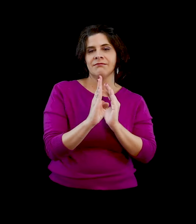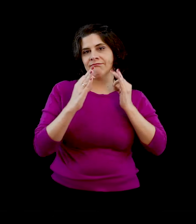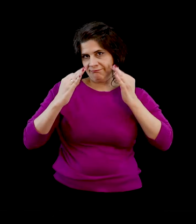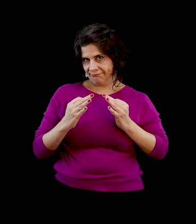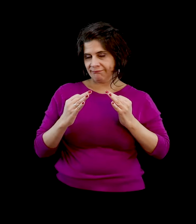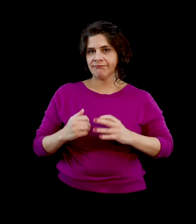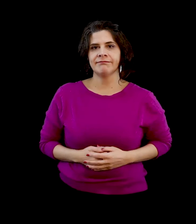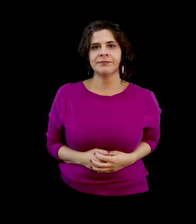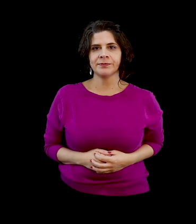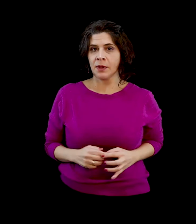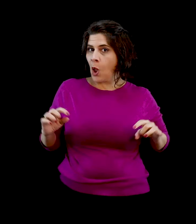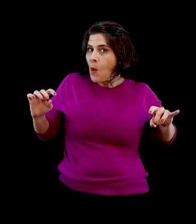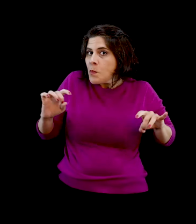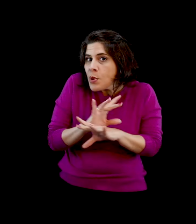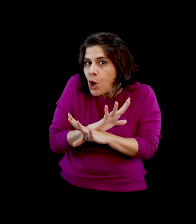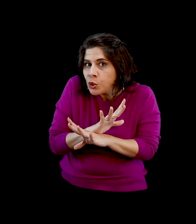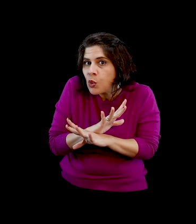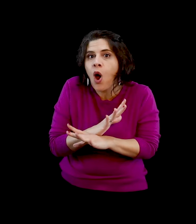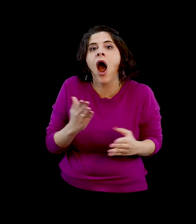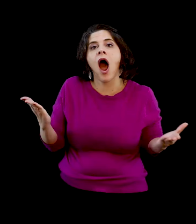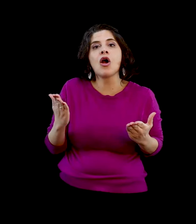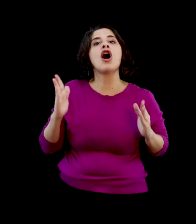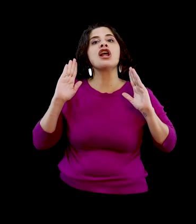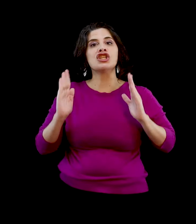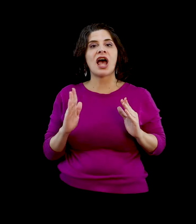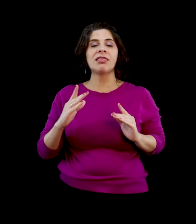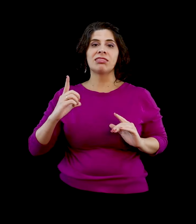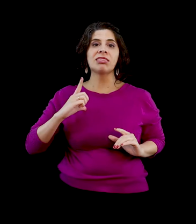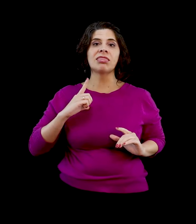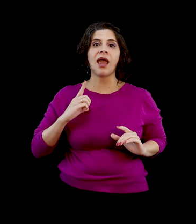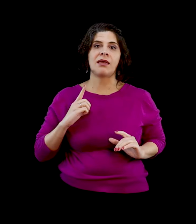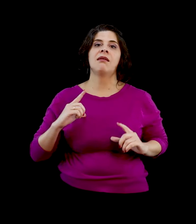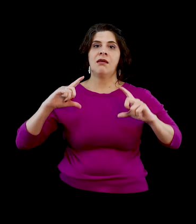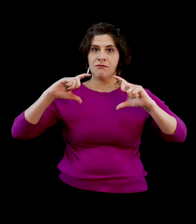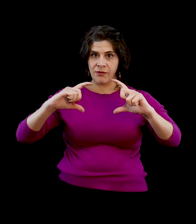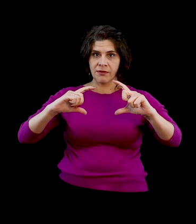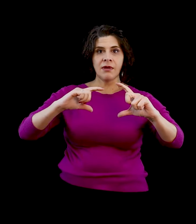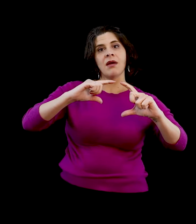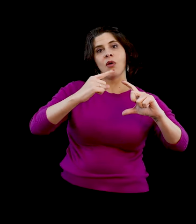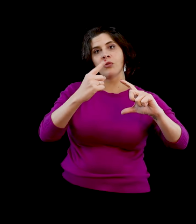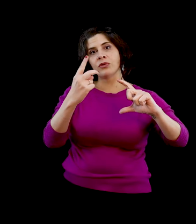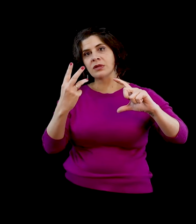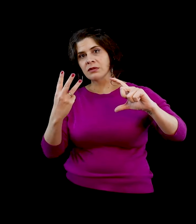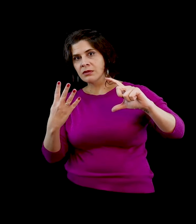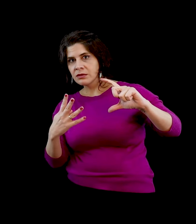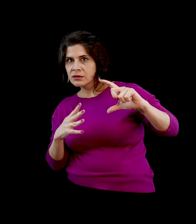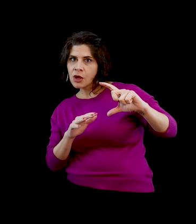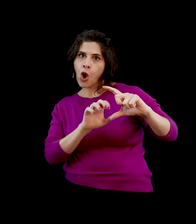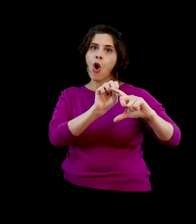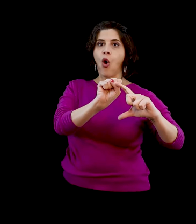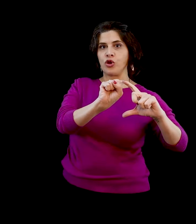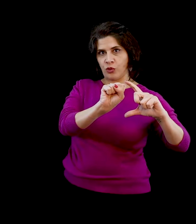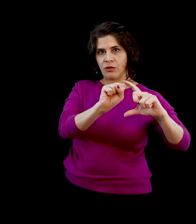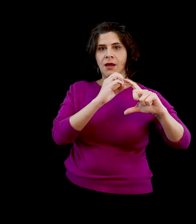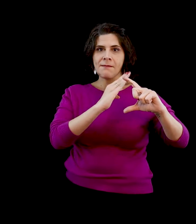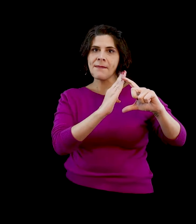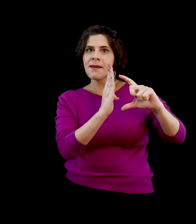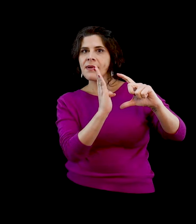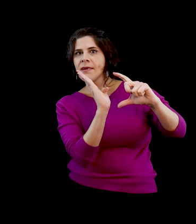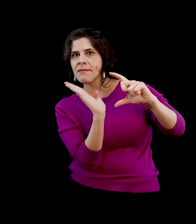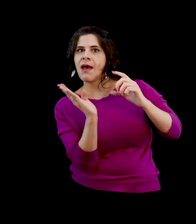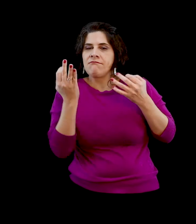Com isso, quando a gente fizer isso, a gente vai ter dividido o nosso círculo em 8 partes iguais. 1, 2, 3, 4, 5,